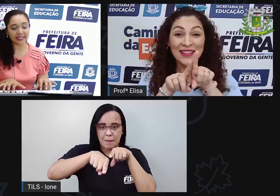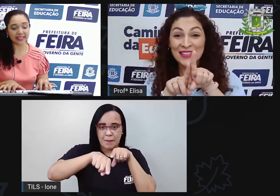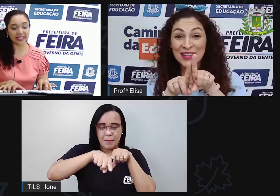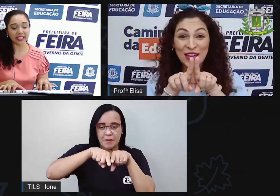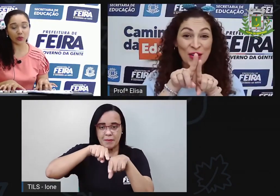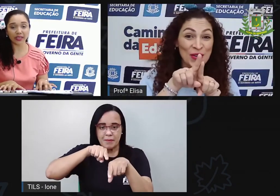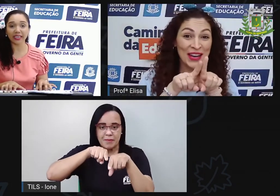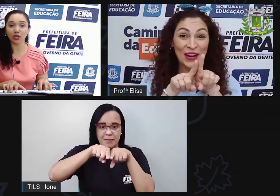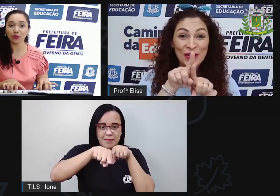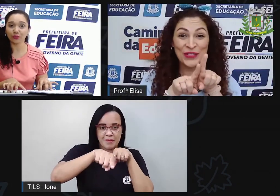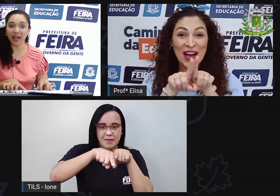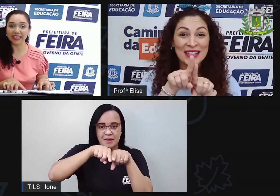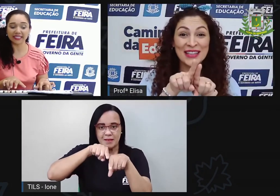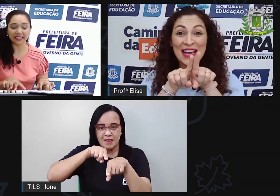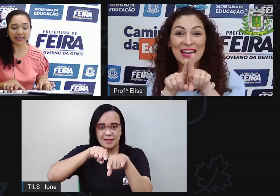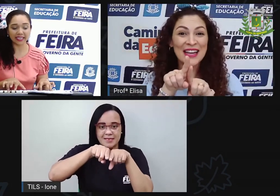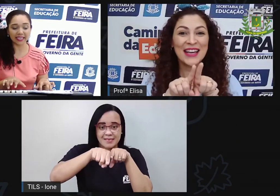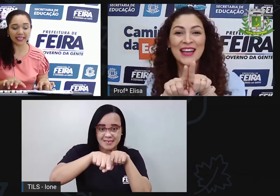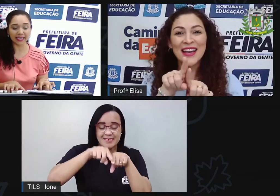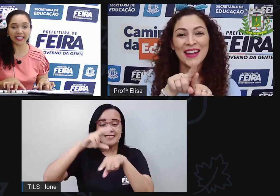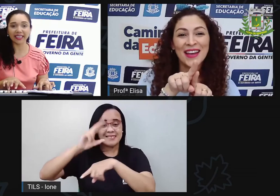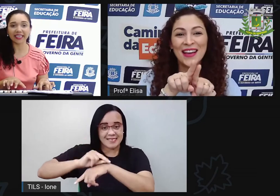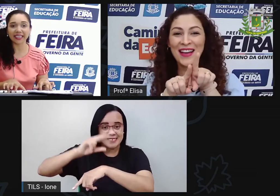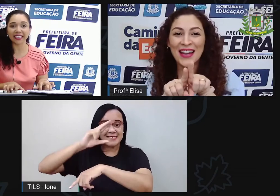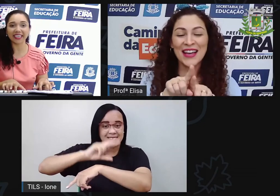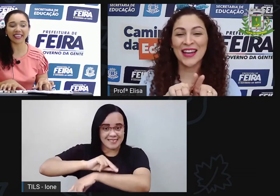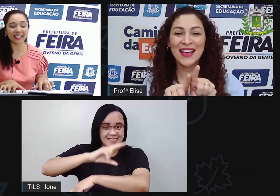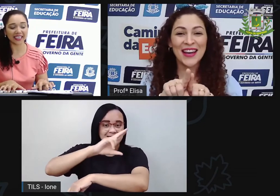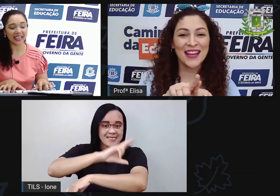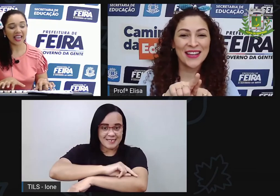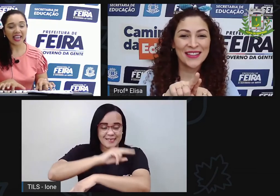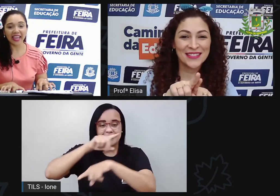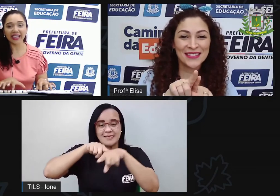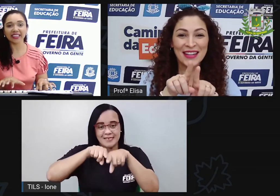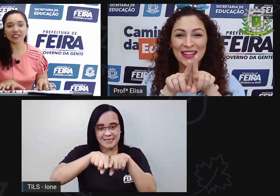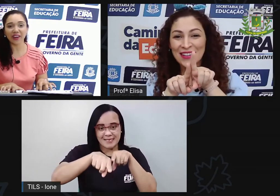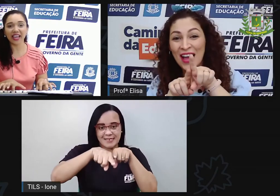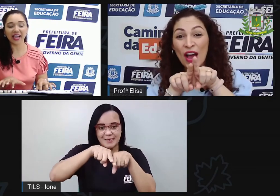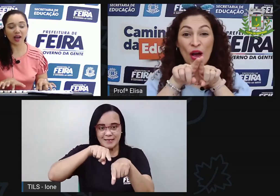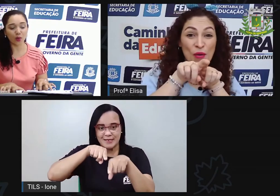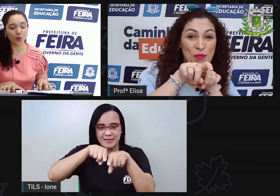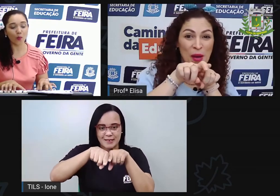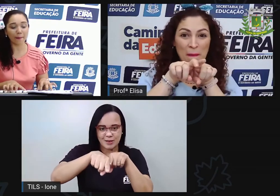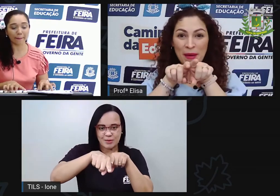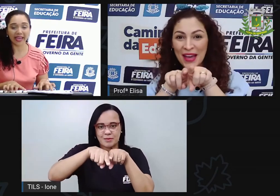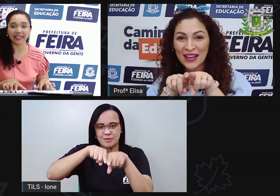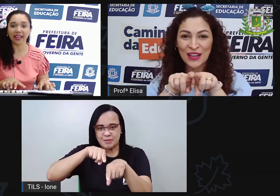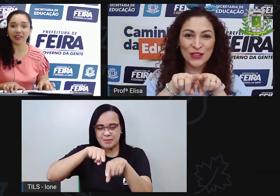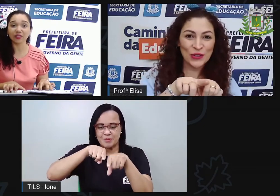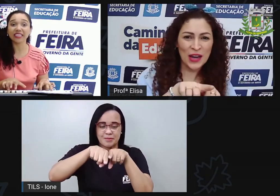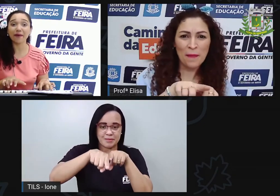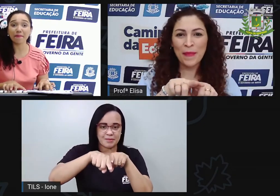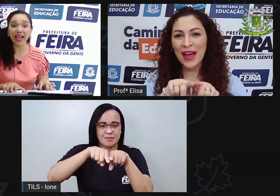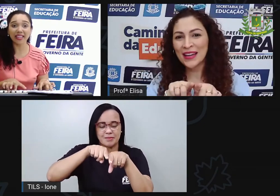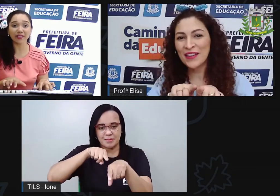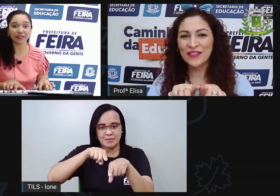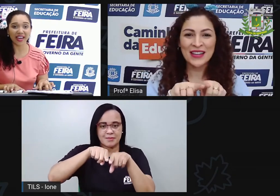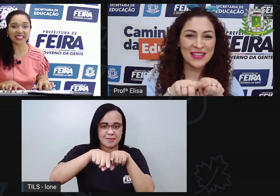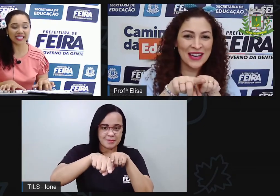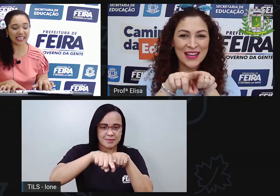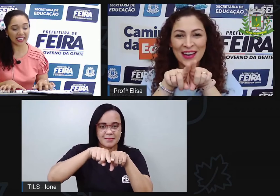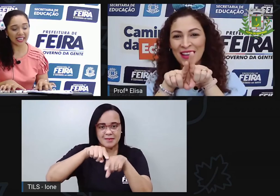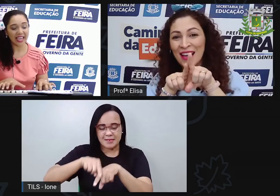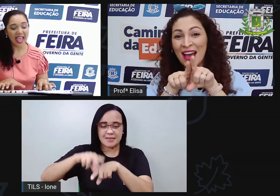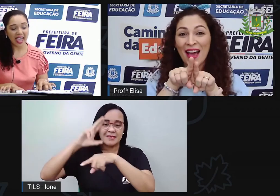é assim que o grilo faz cri cri cri cri cri ele pega uma perna outra